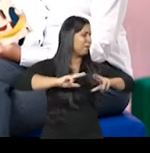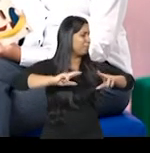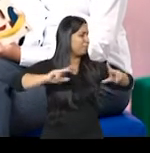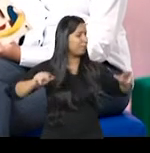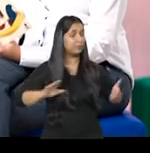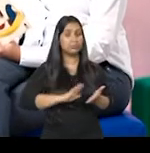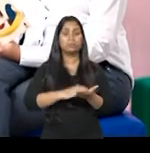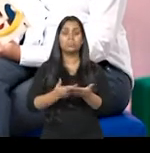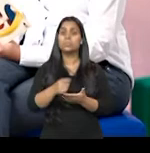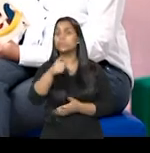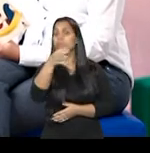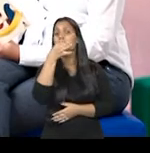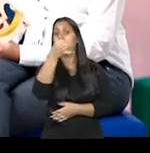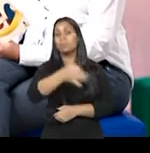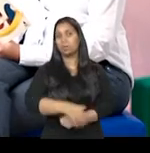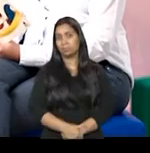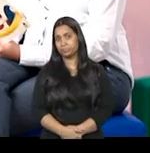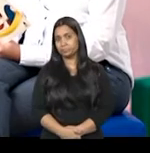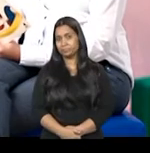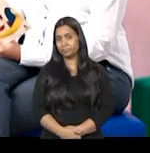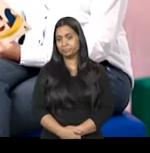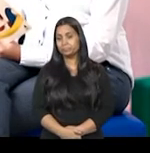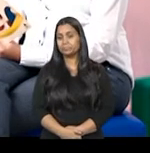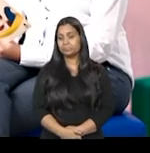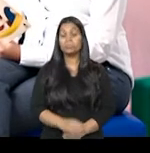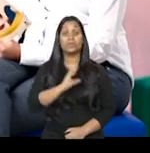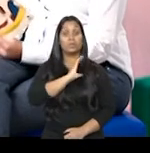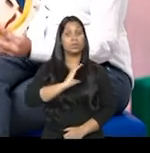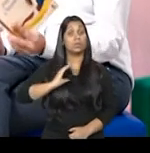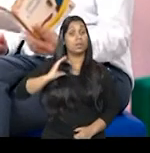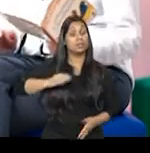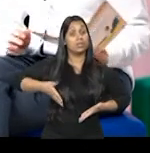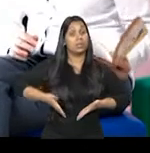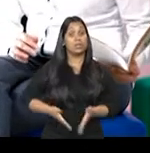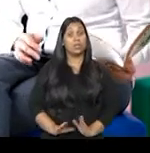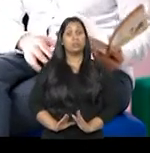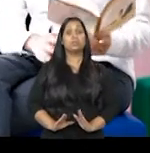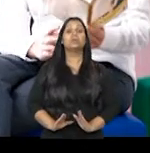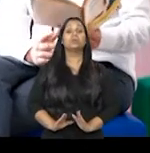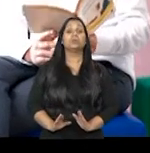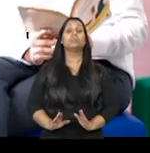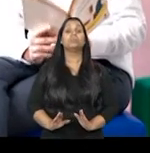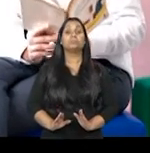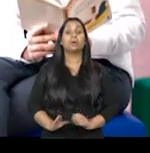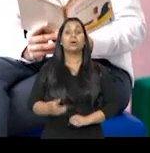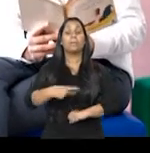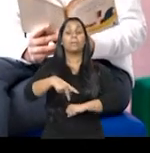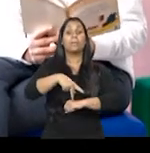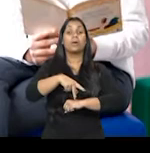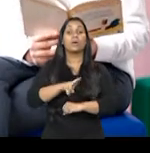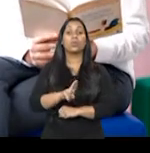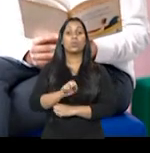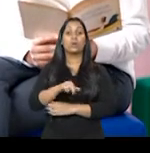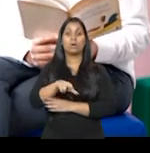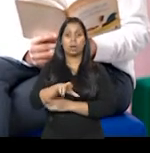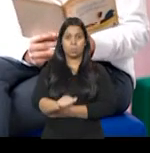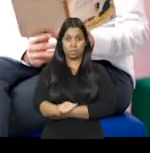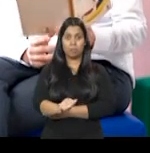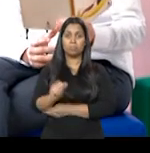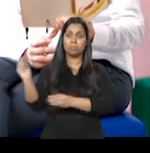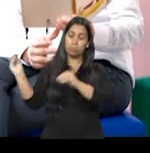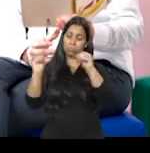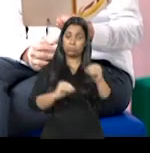interpretações. E você, o que achou? Clarice Lispector nasceu em Chechonyk, na Ucrânia. Se